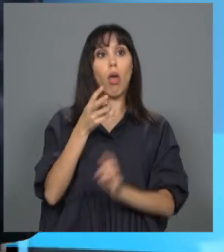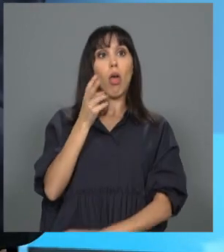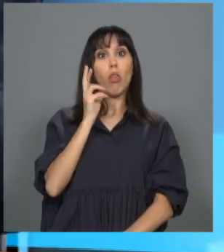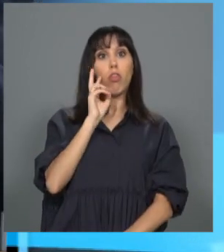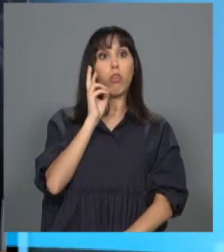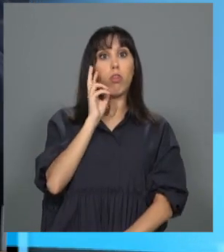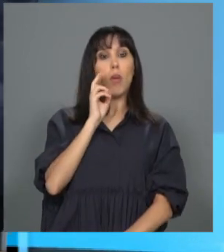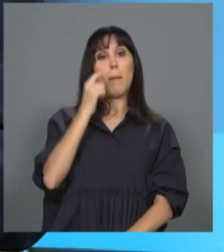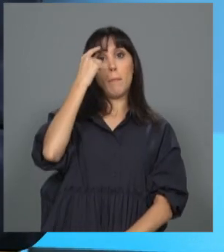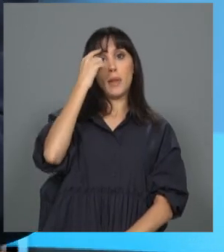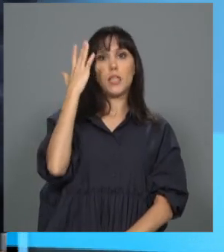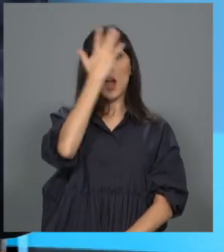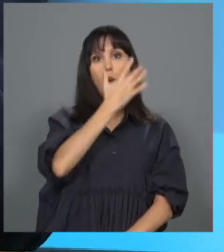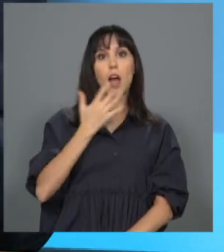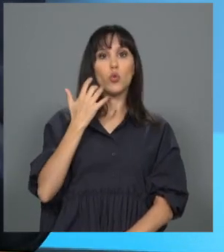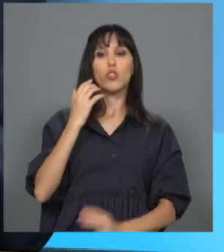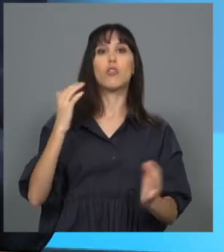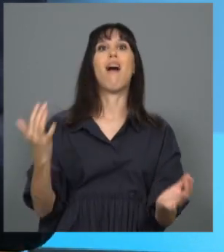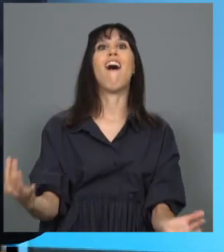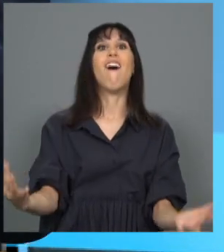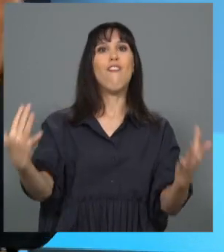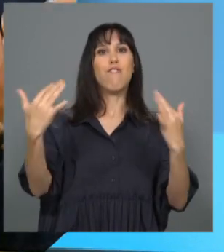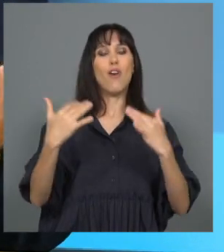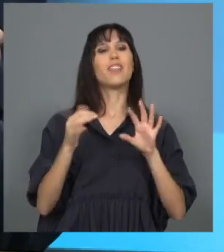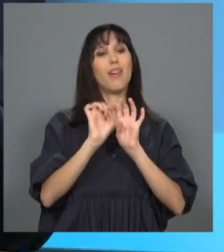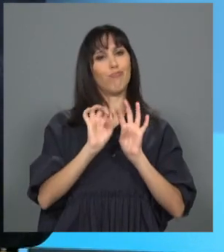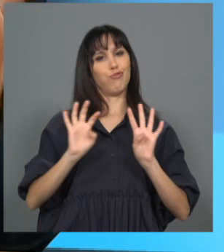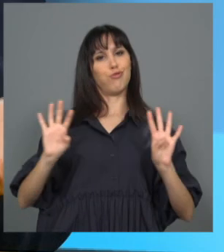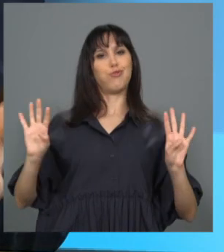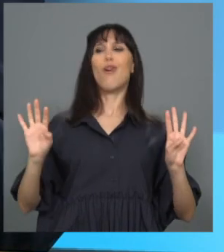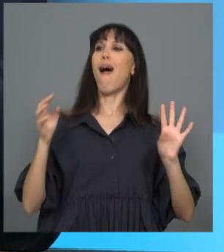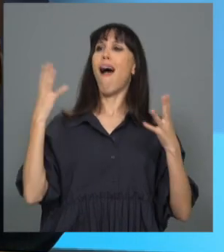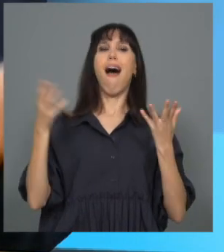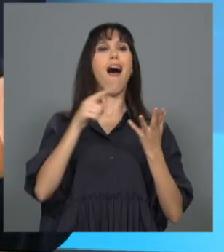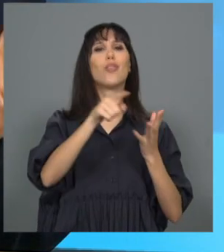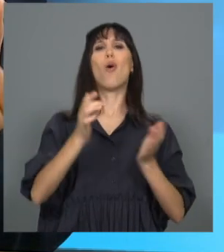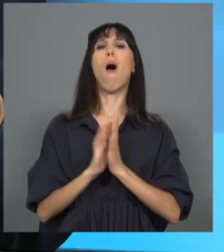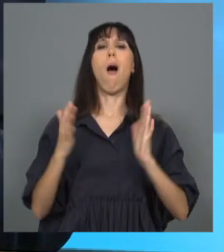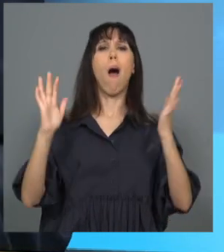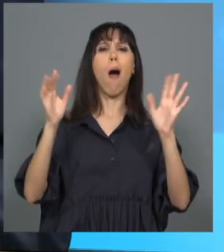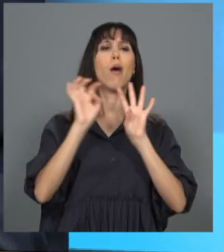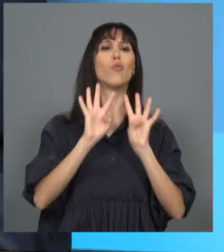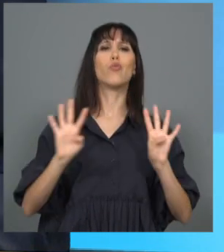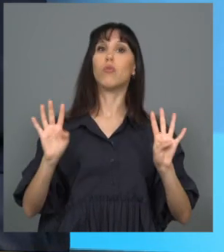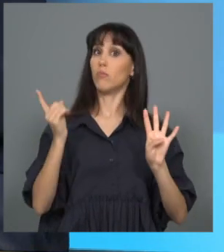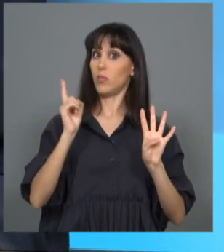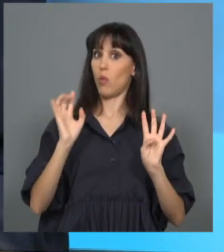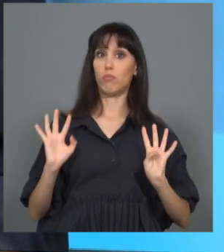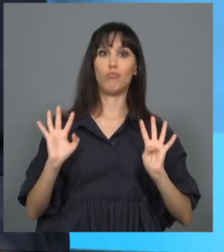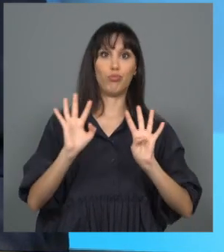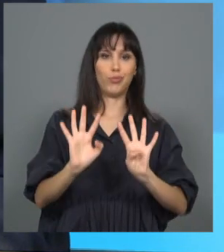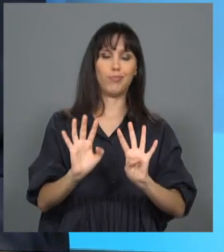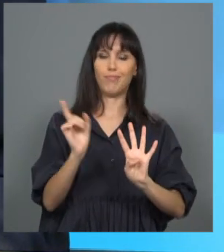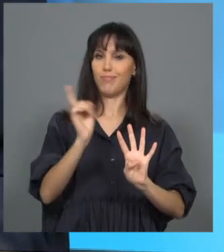os atores voltem para receber o aplauso entusiástico das pessoas. Mas eles não